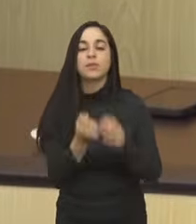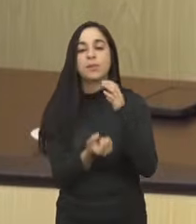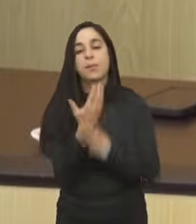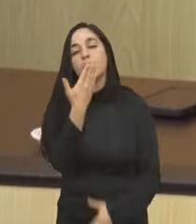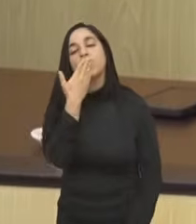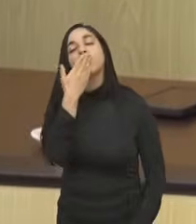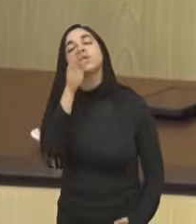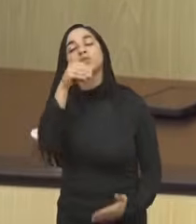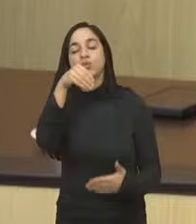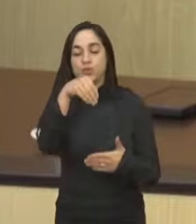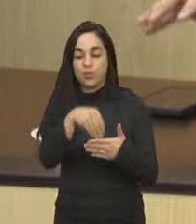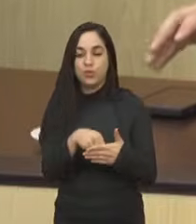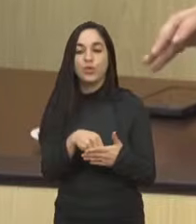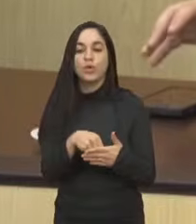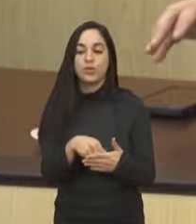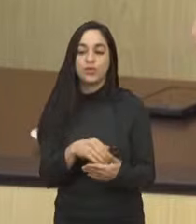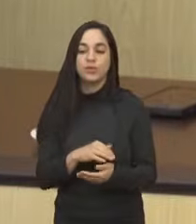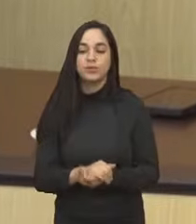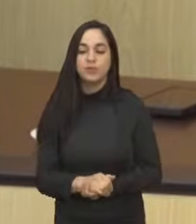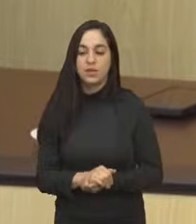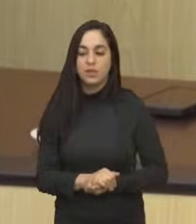votação.